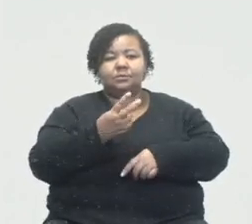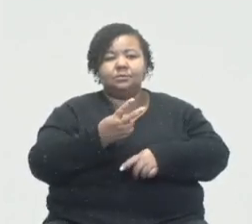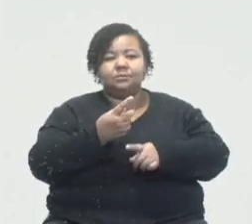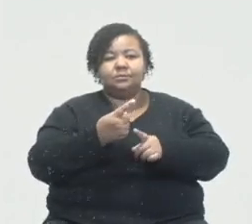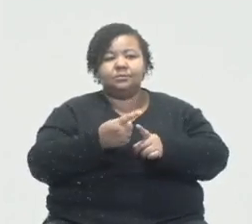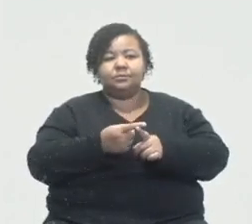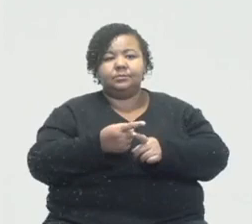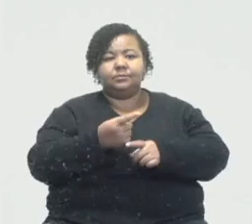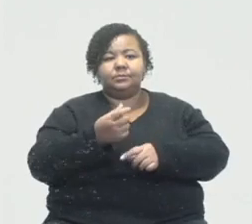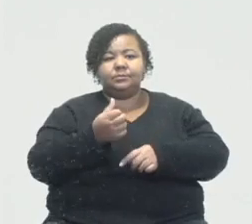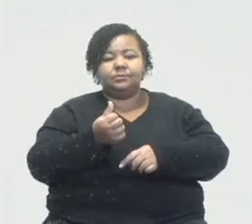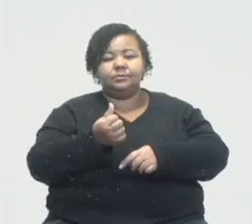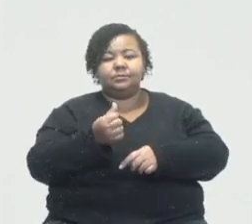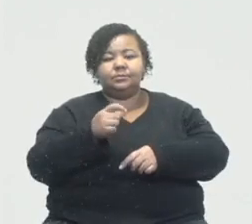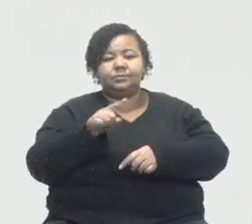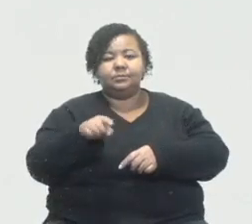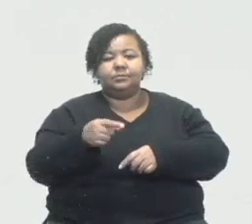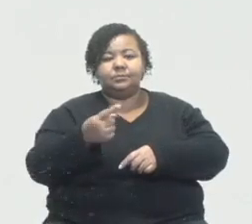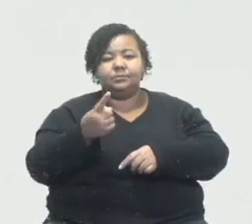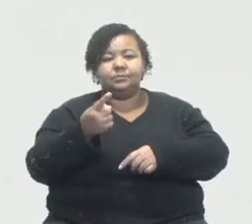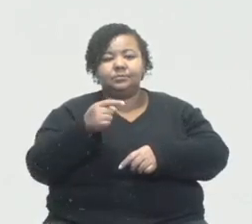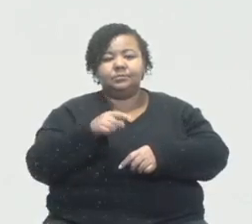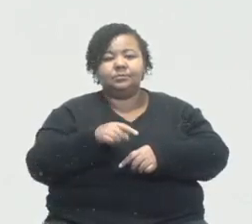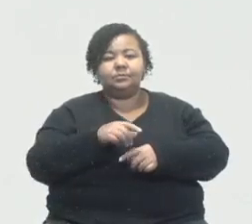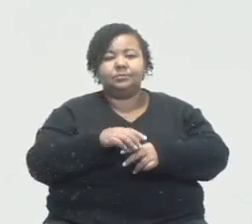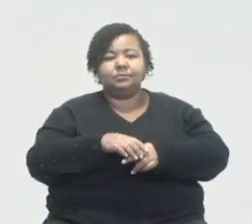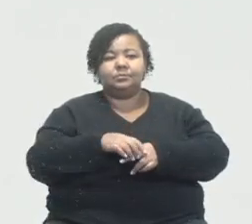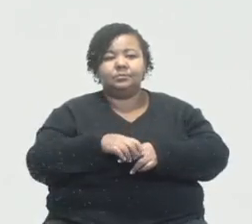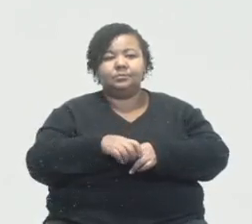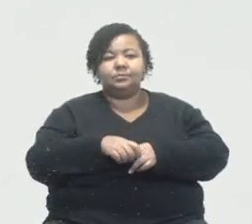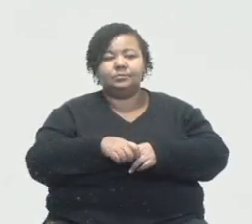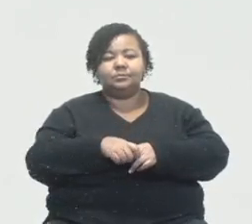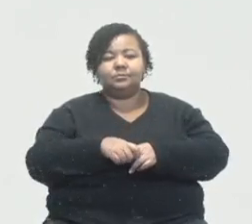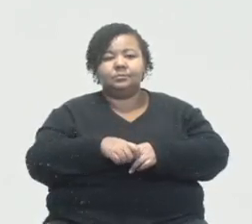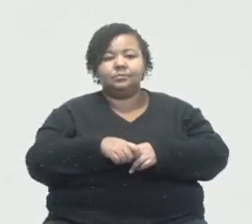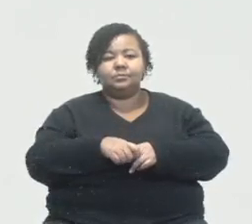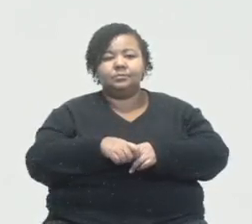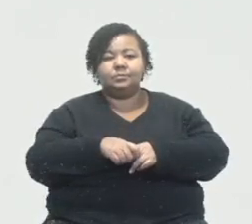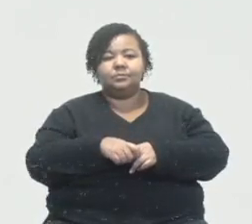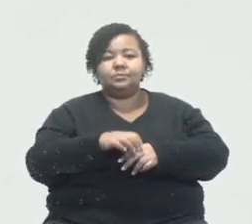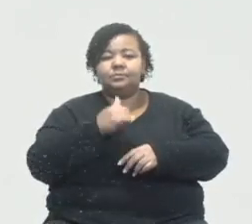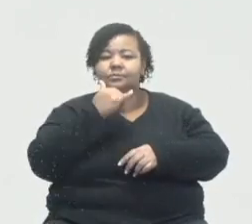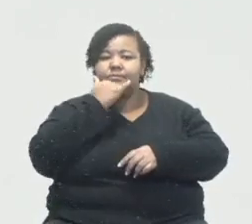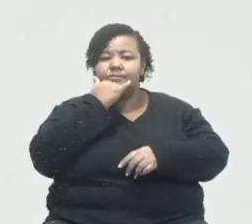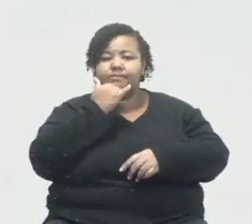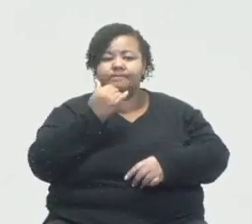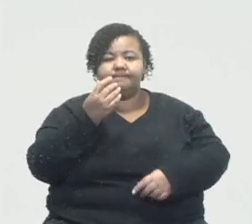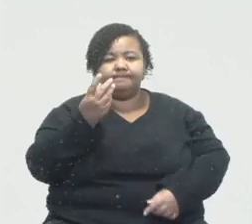vezes 6 e 1 vai ser... Aqui é 3, né?